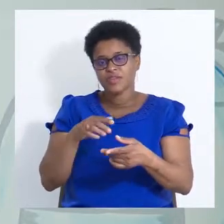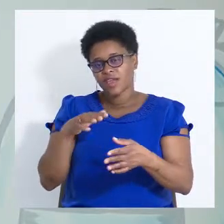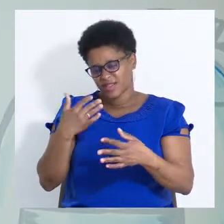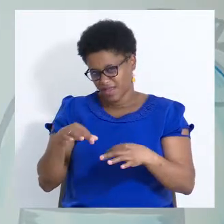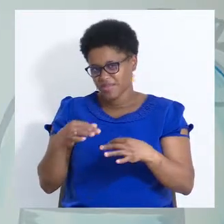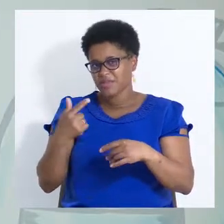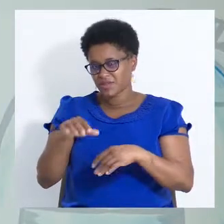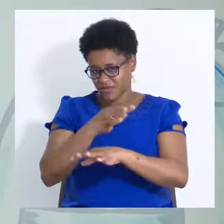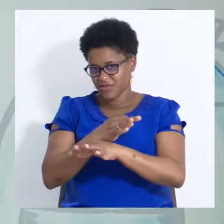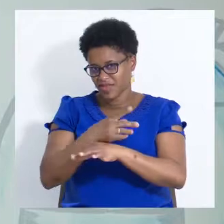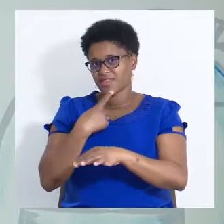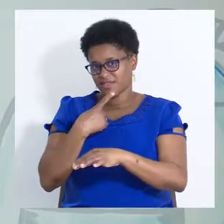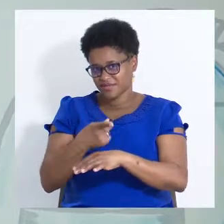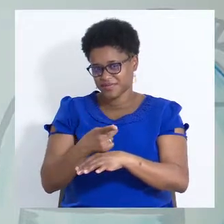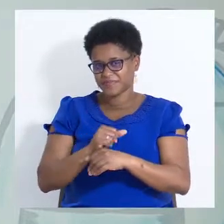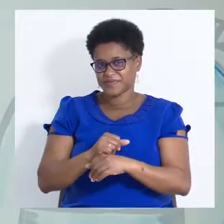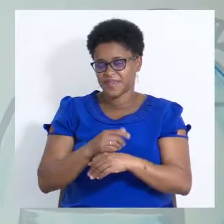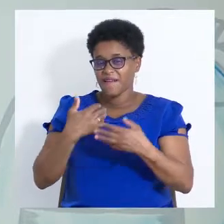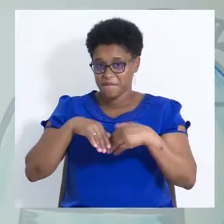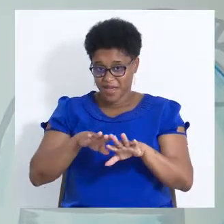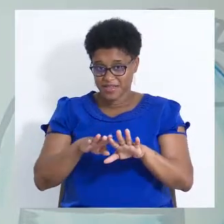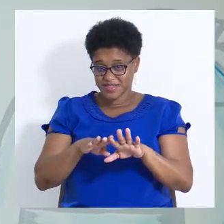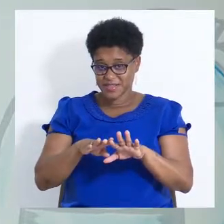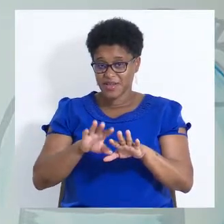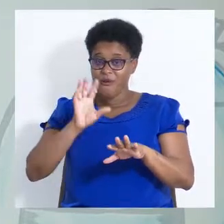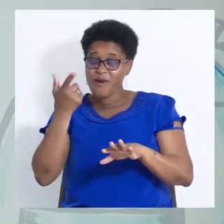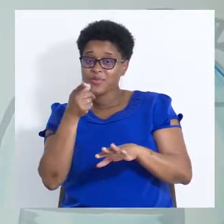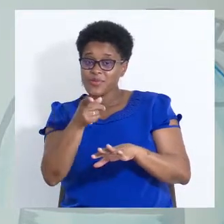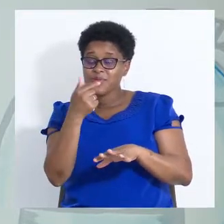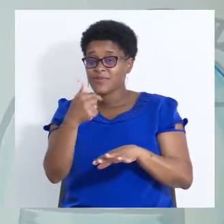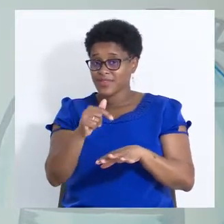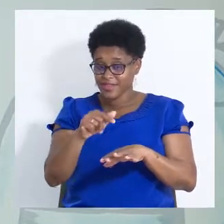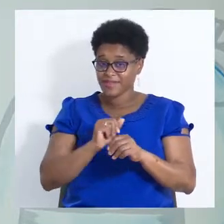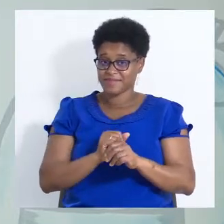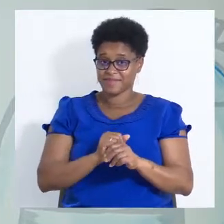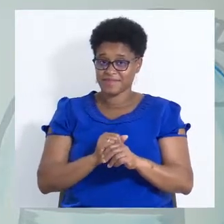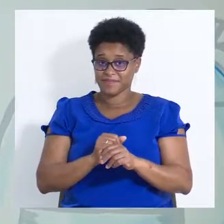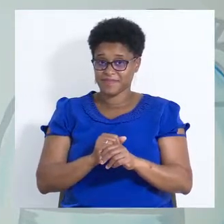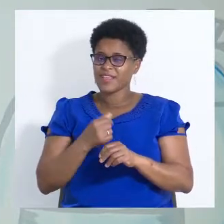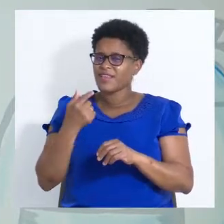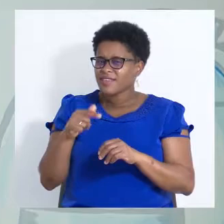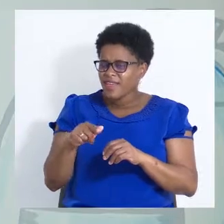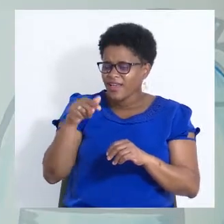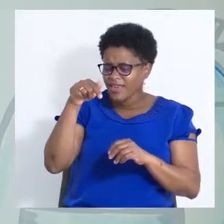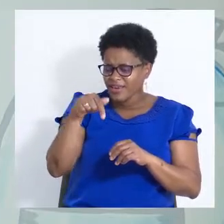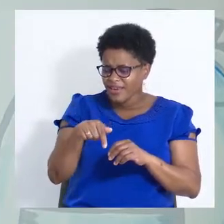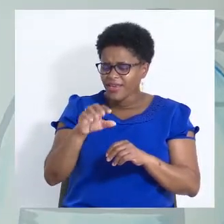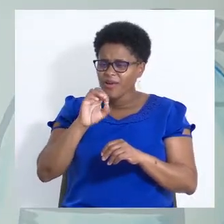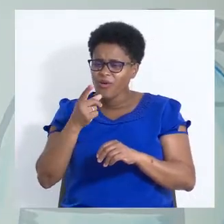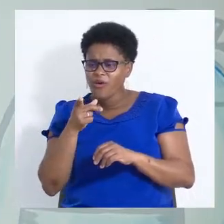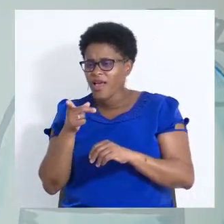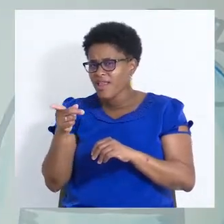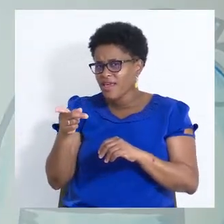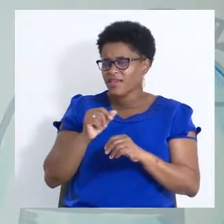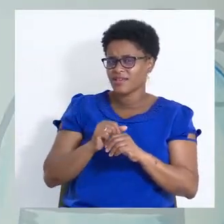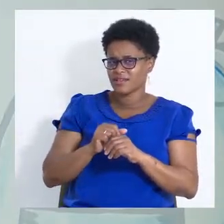Por enquanto não há festival, tá certo? Mas, quando tu estiveres na linha de estás aqui